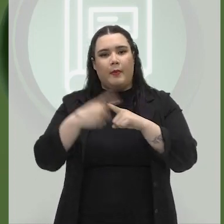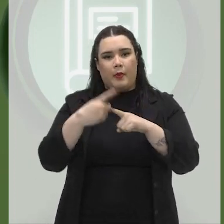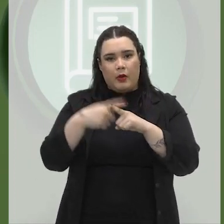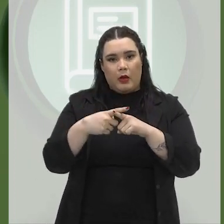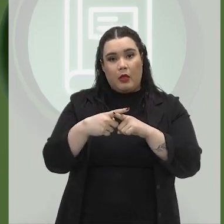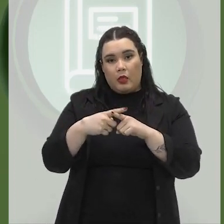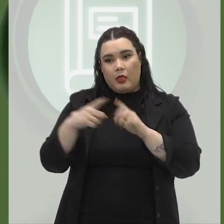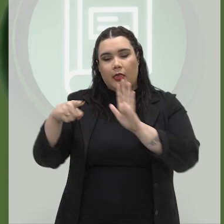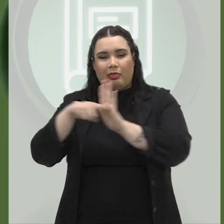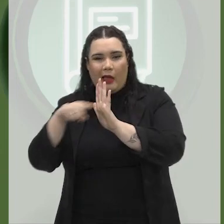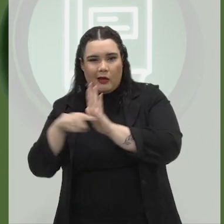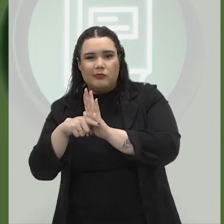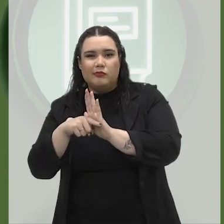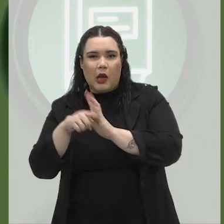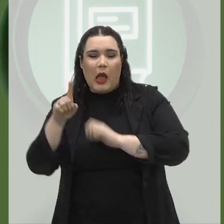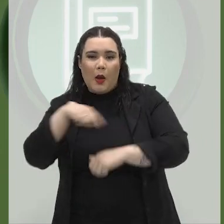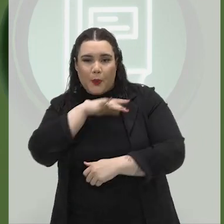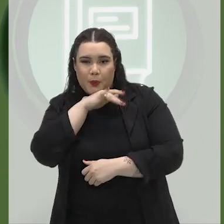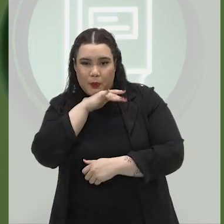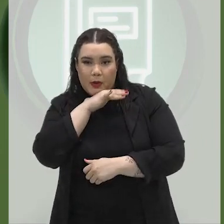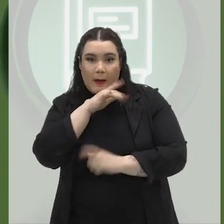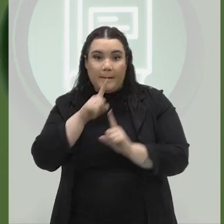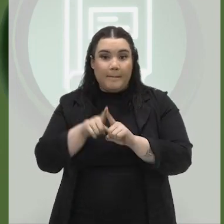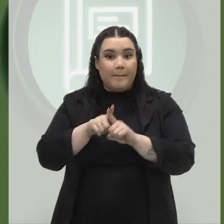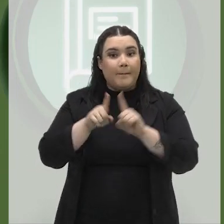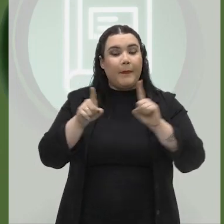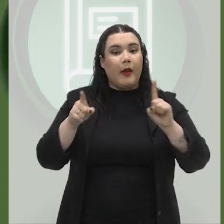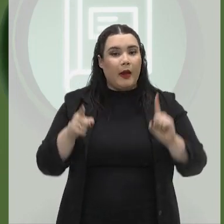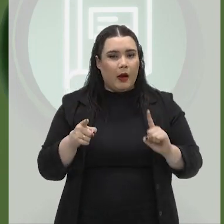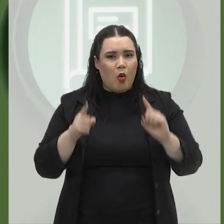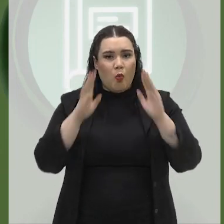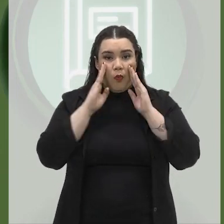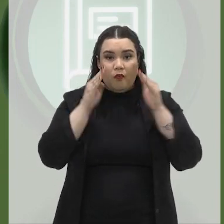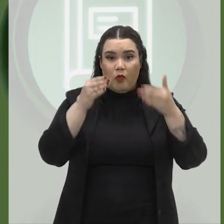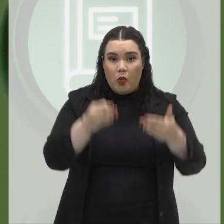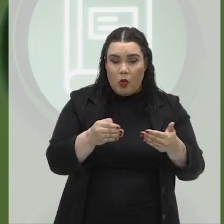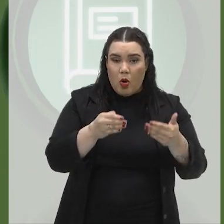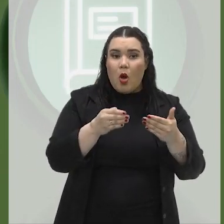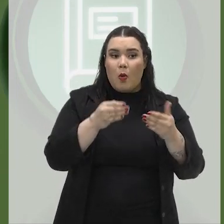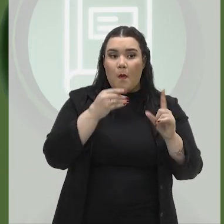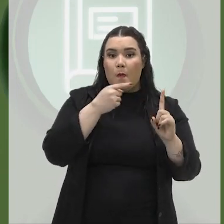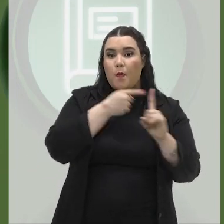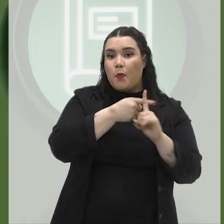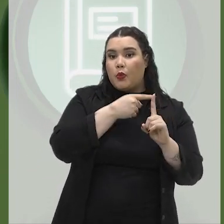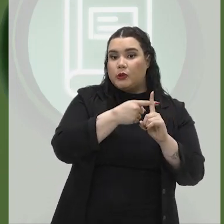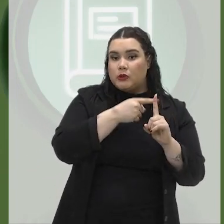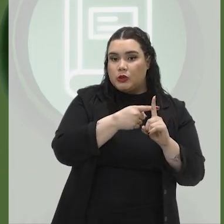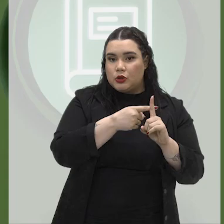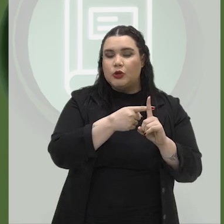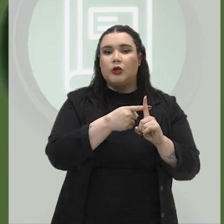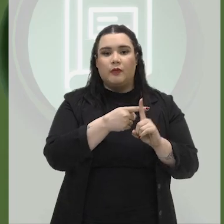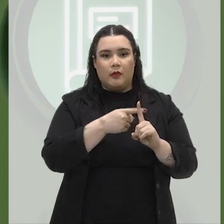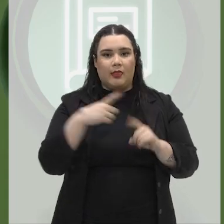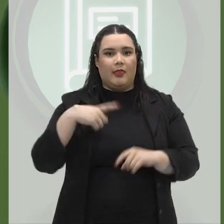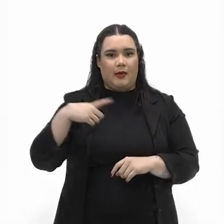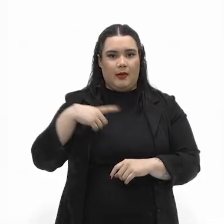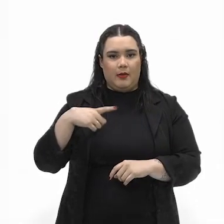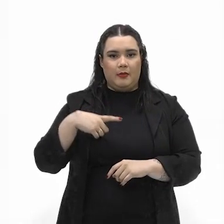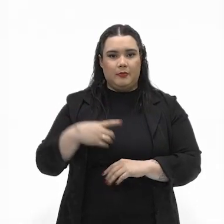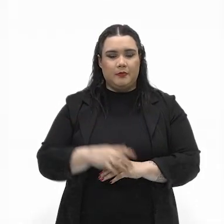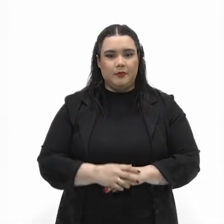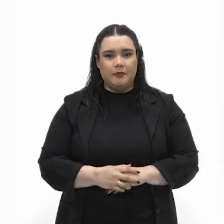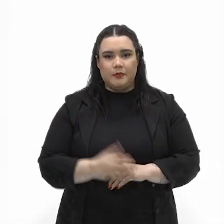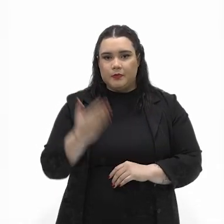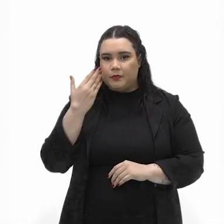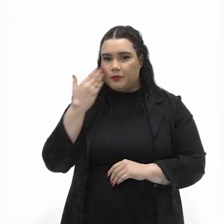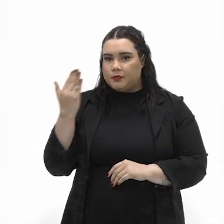lado negativo, digamos assim. Mas vamos focar aqui um pouco nos benefícios que elas trazem para a gente também. Dá só uma